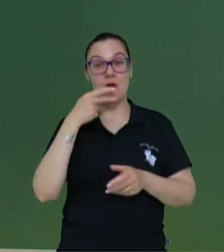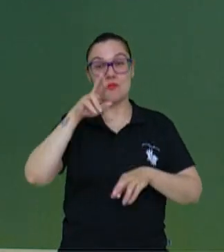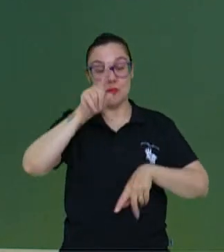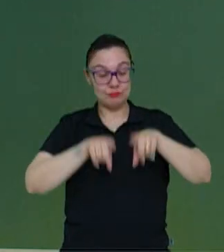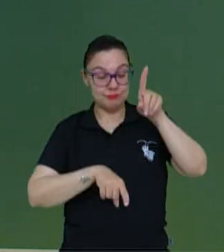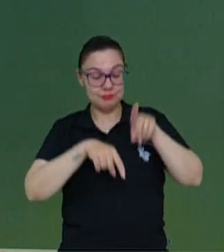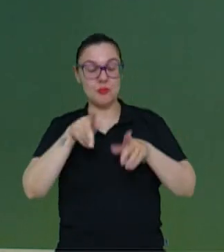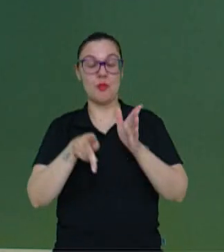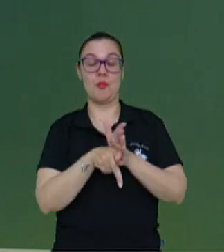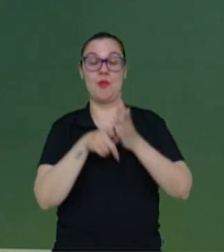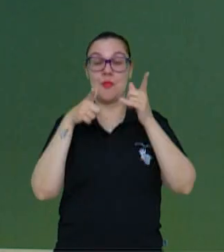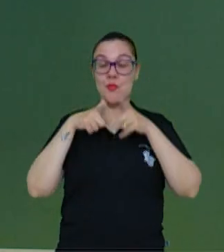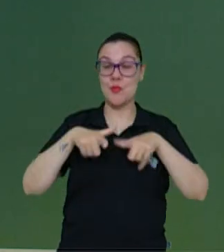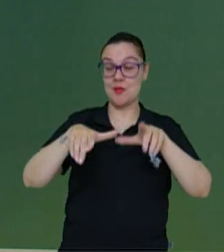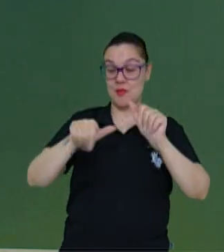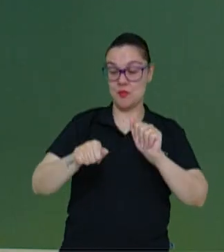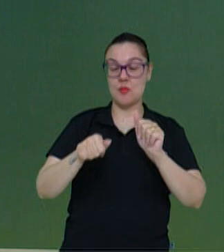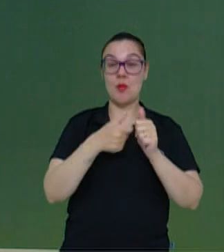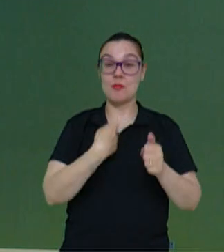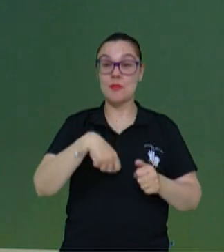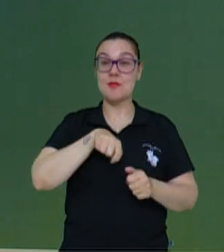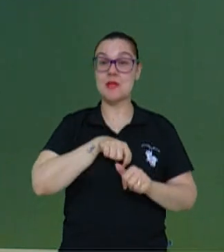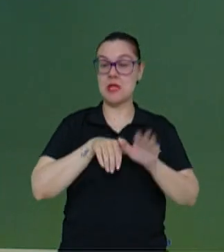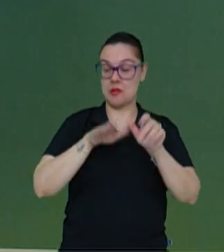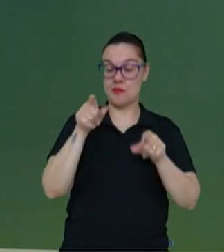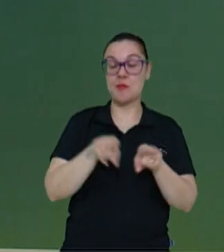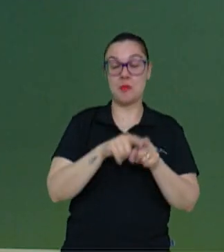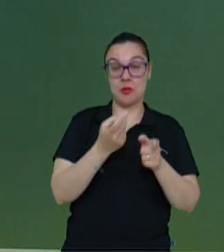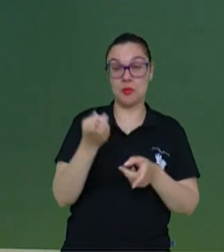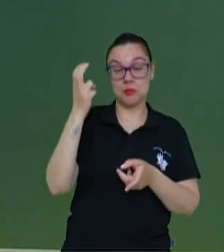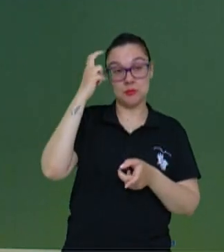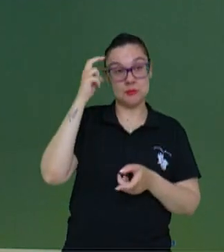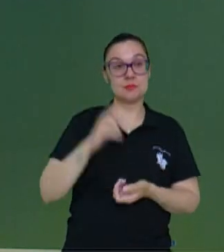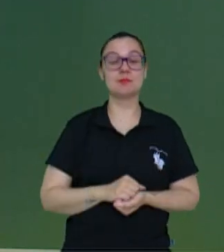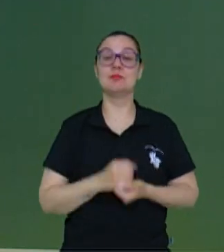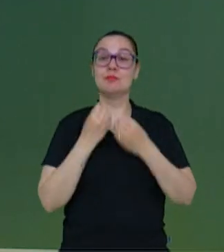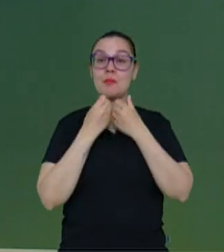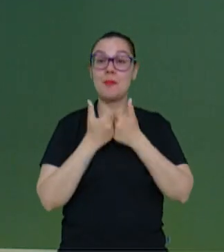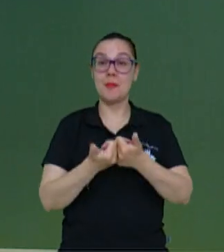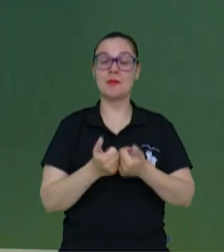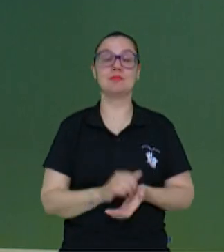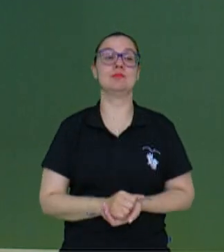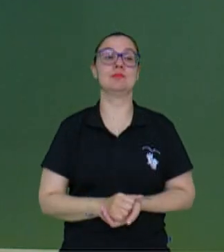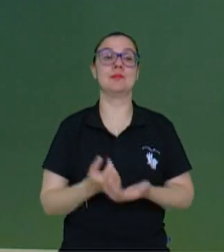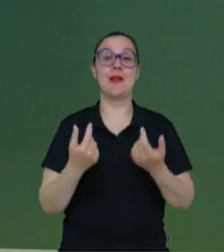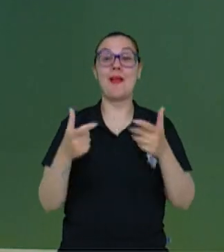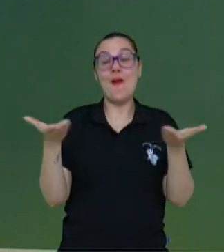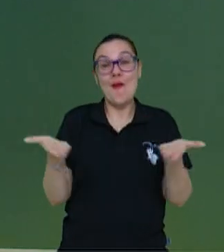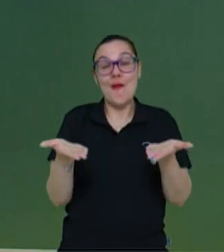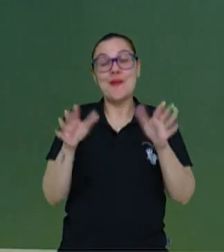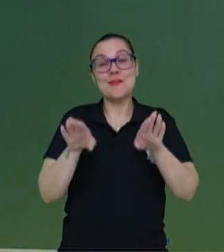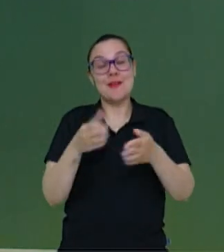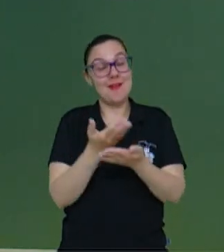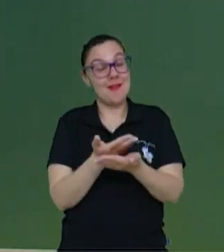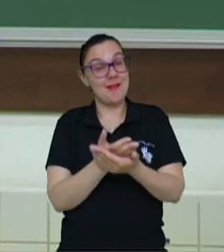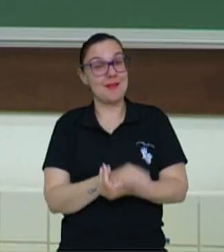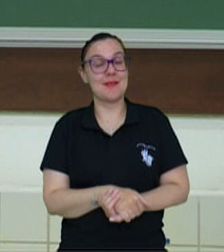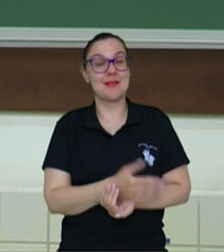variação linguística da língua espanhola, né, e cultural. Bem, era isso que teníamos para esta